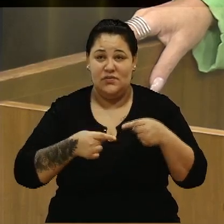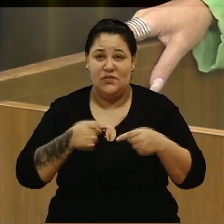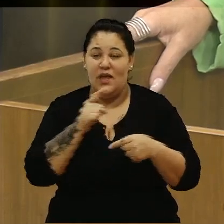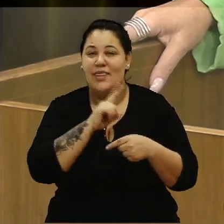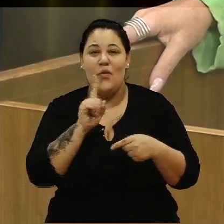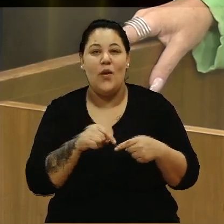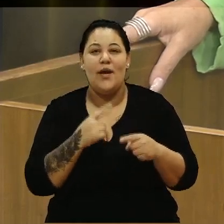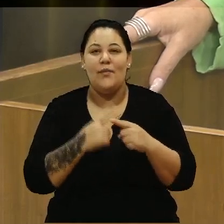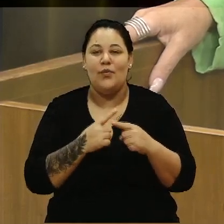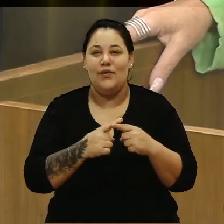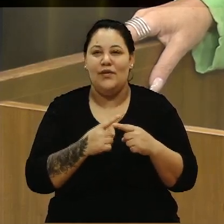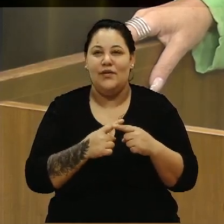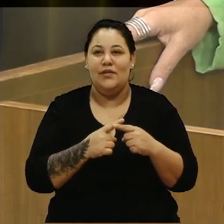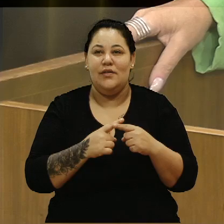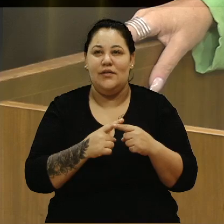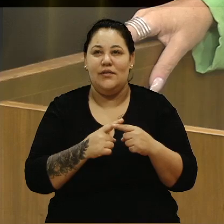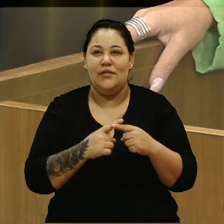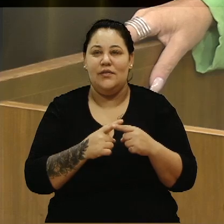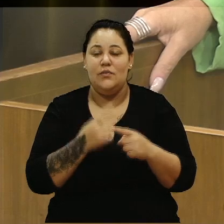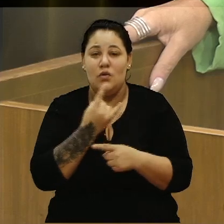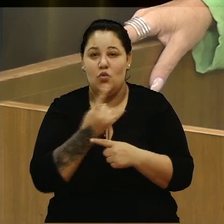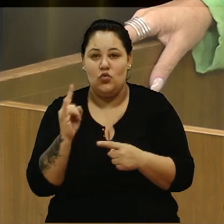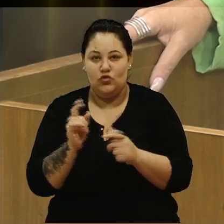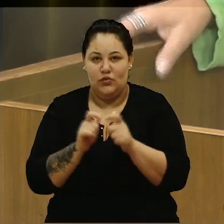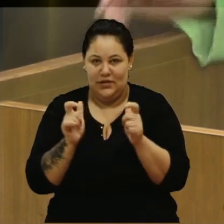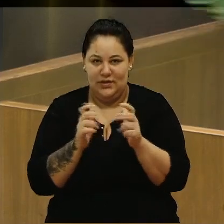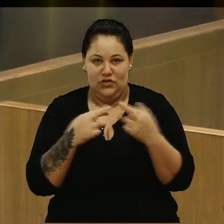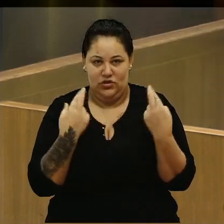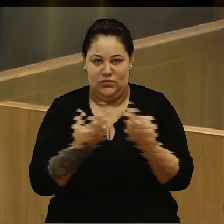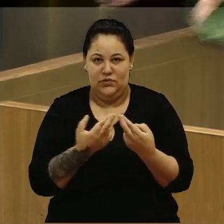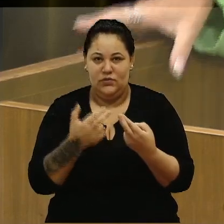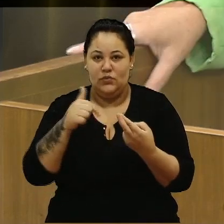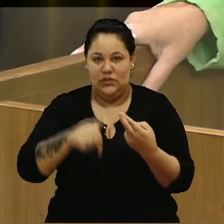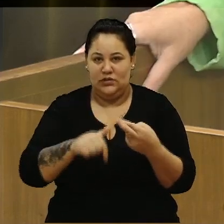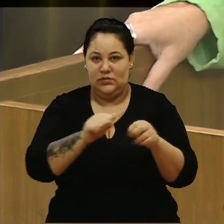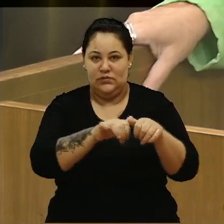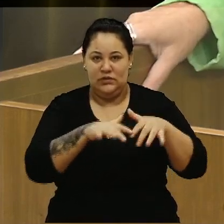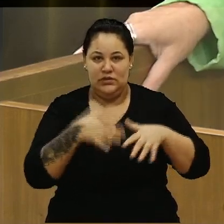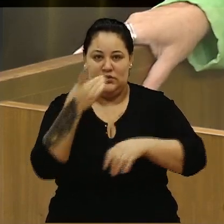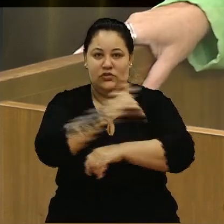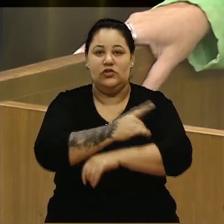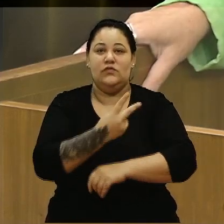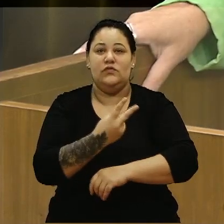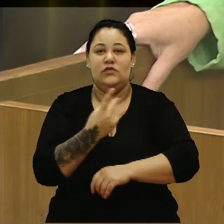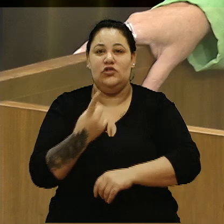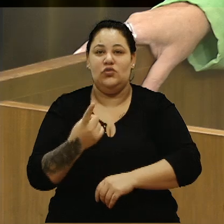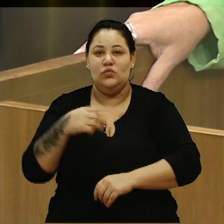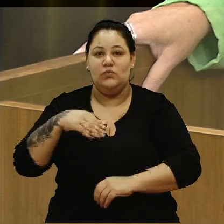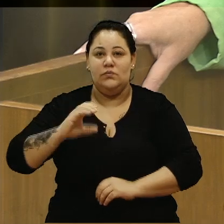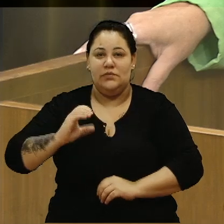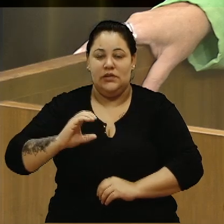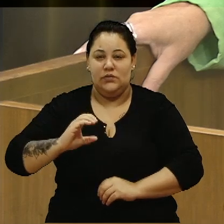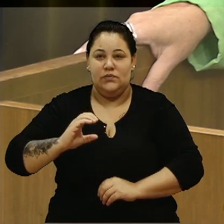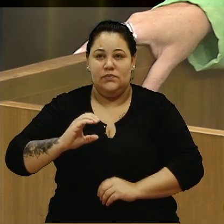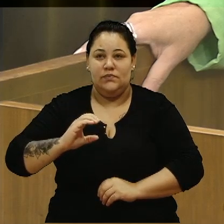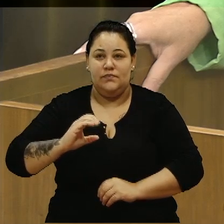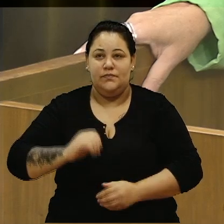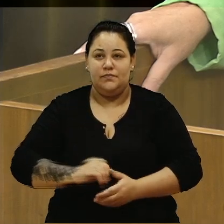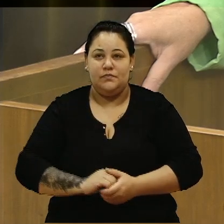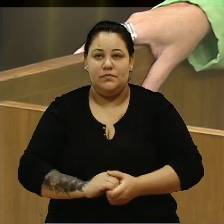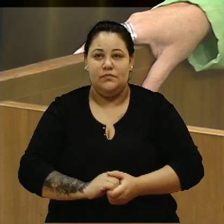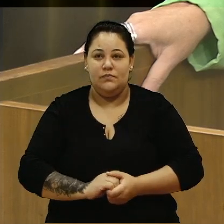por acaso que no meu último grande expediente, que foi no dia 21 de março,